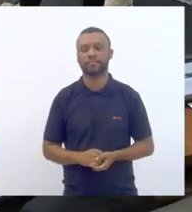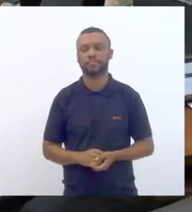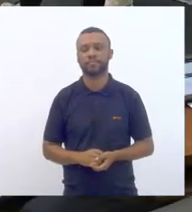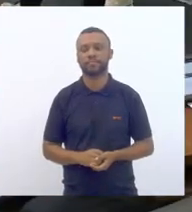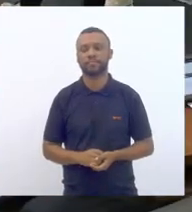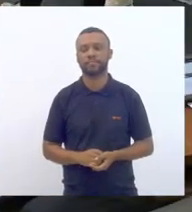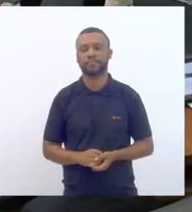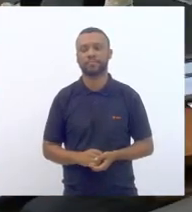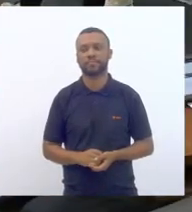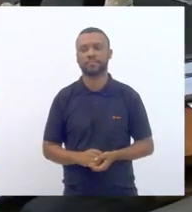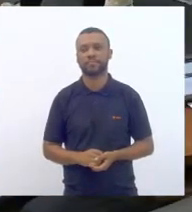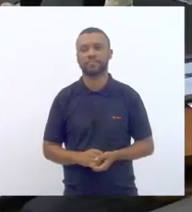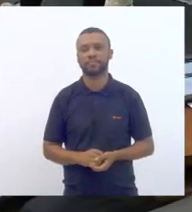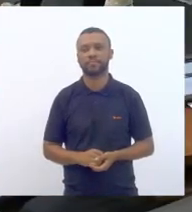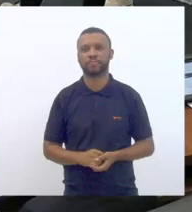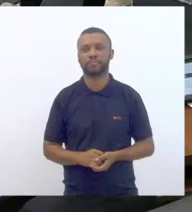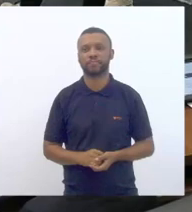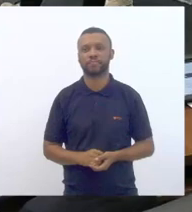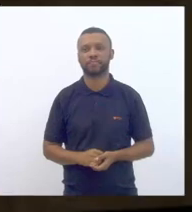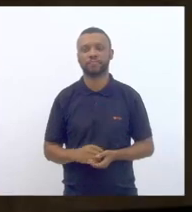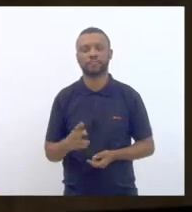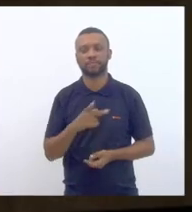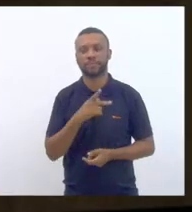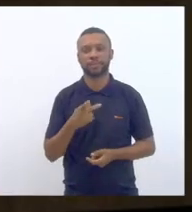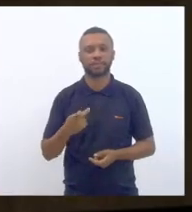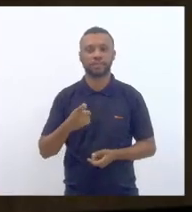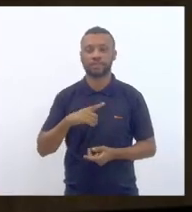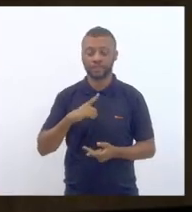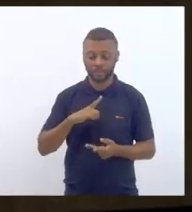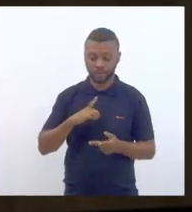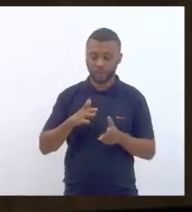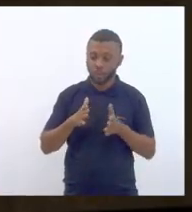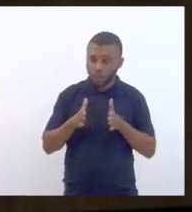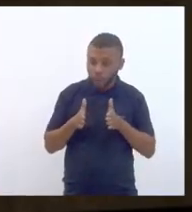Senhor presidente, são dois caminhos.